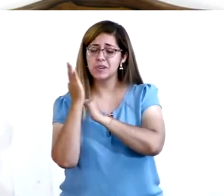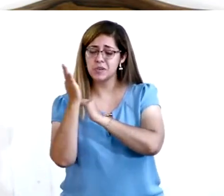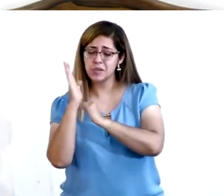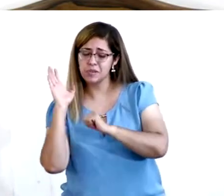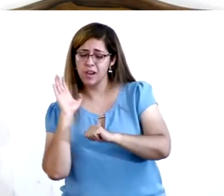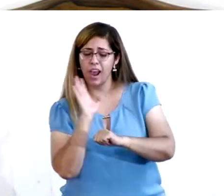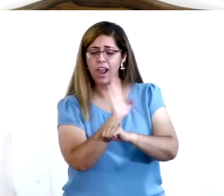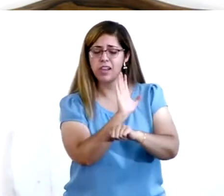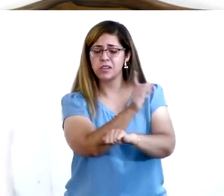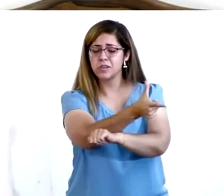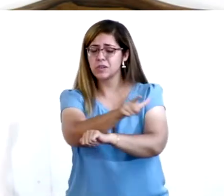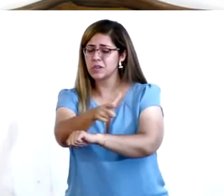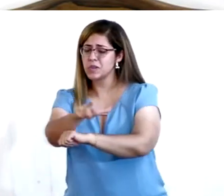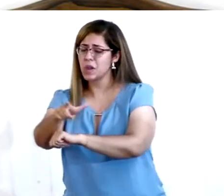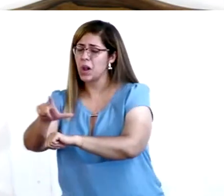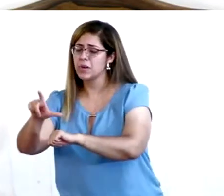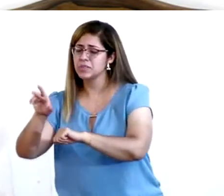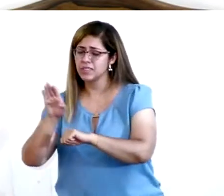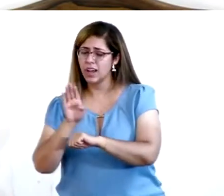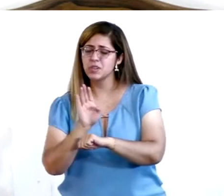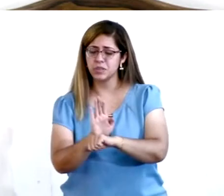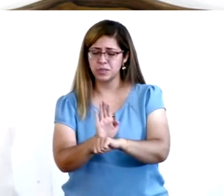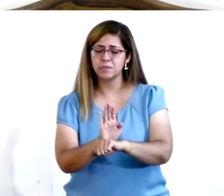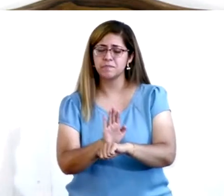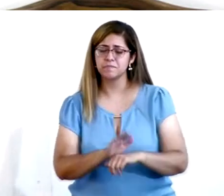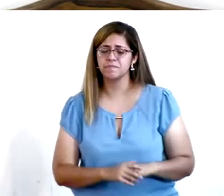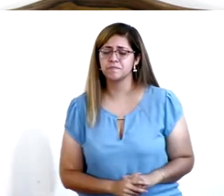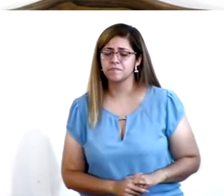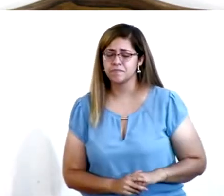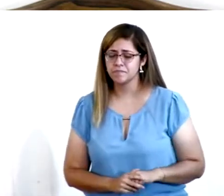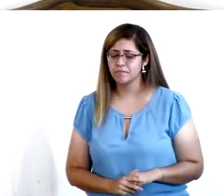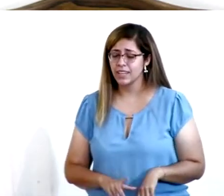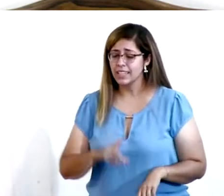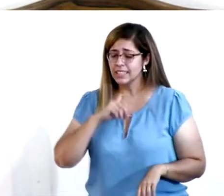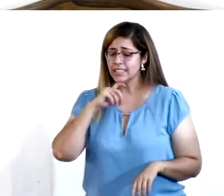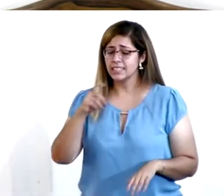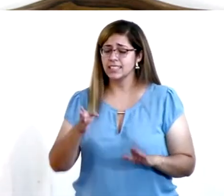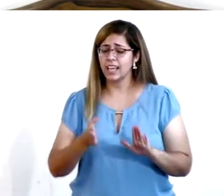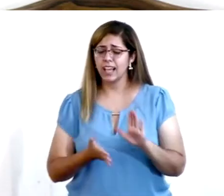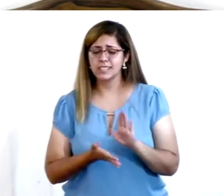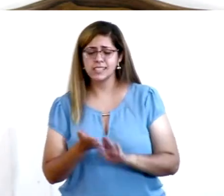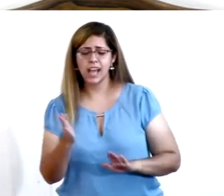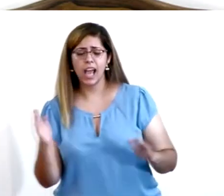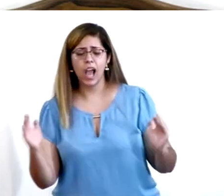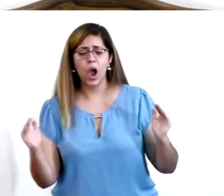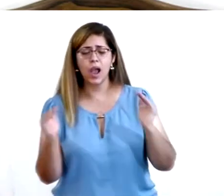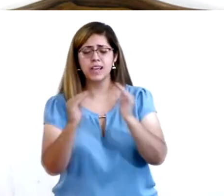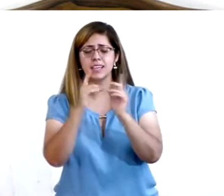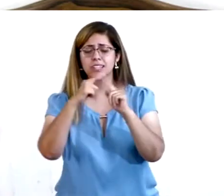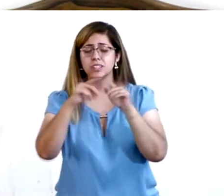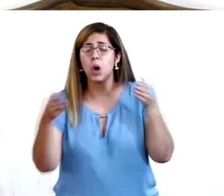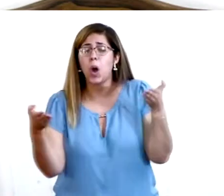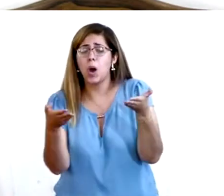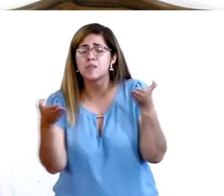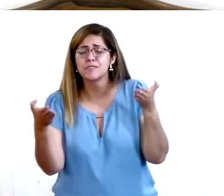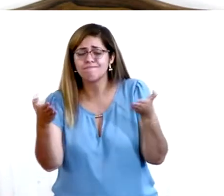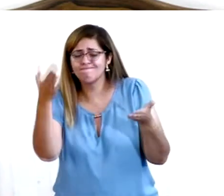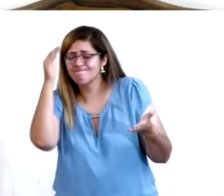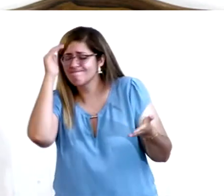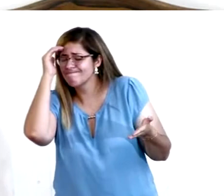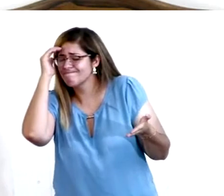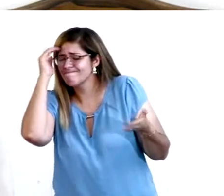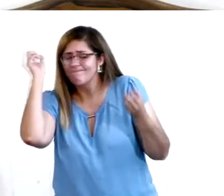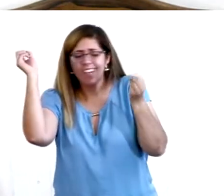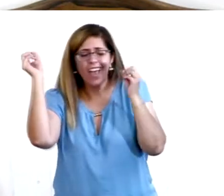que precisam de ajuda para crer. Permita que ninguém saia da nossa casa de oração sem a maior de todas